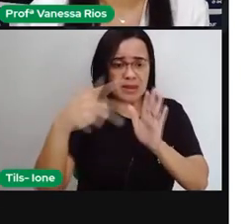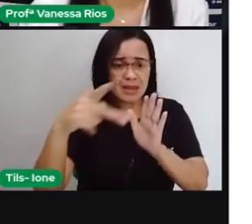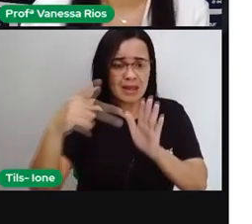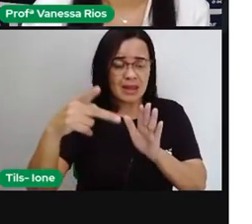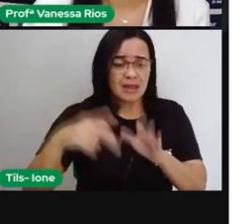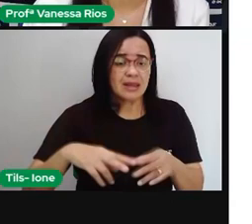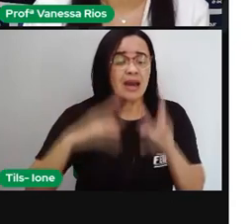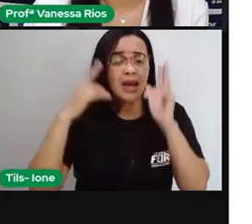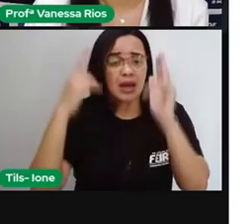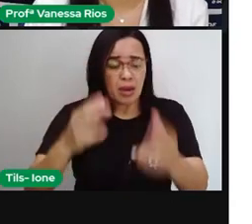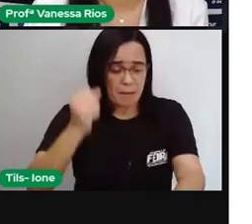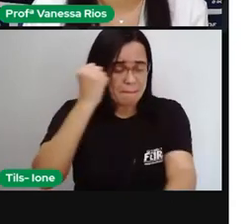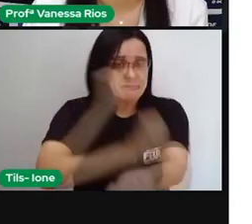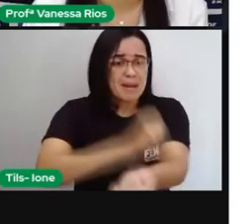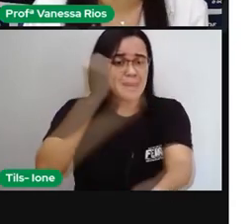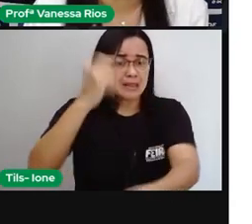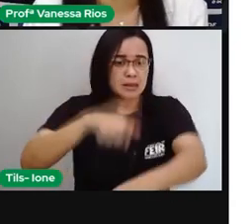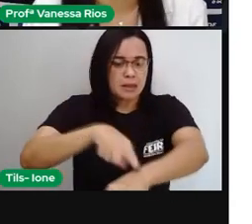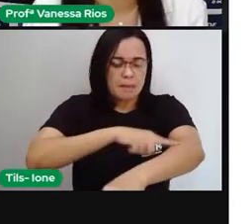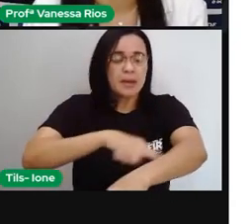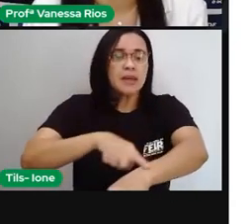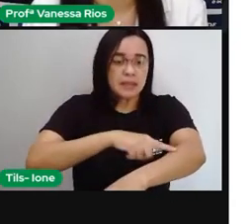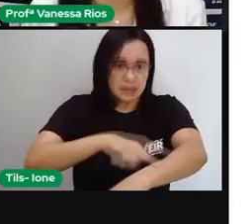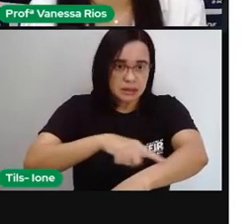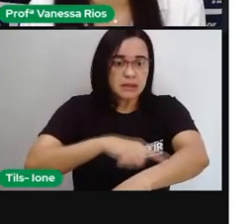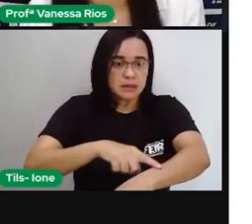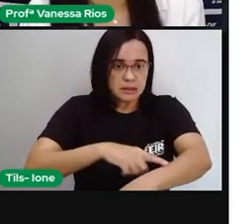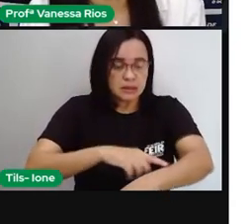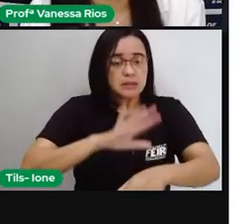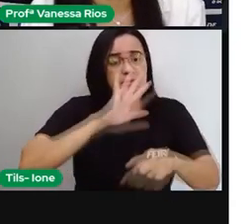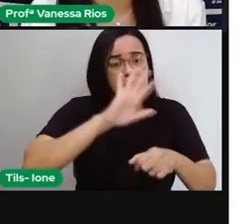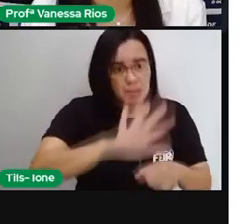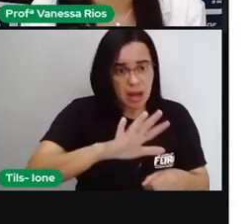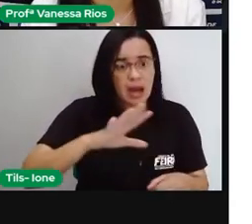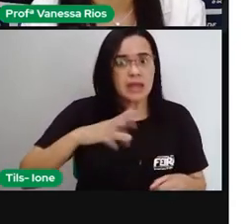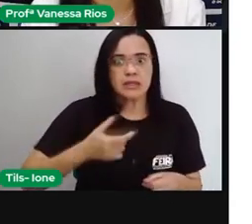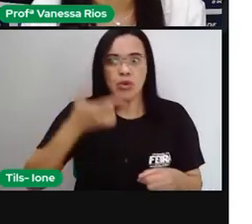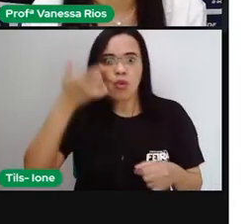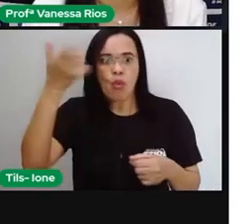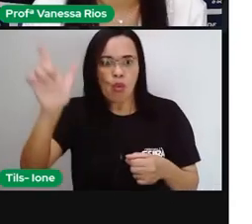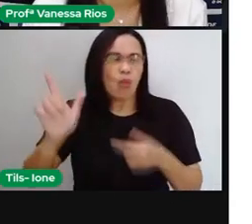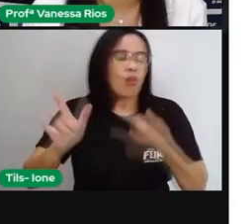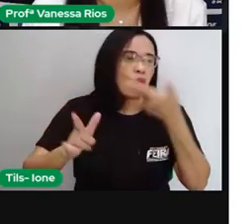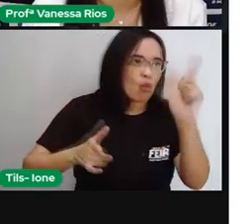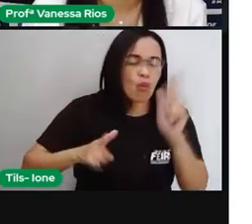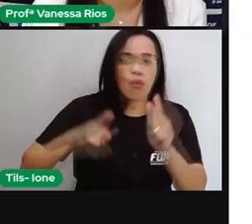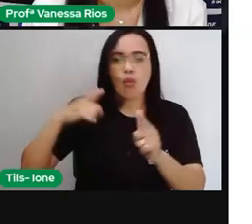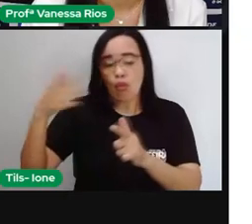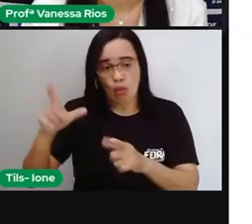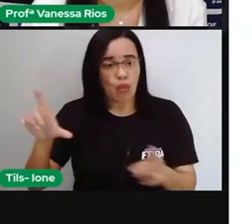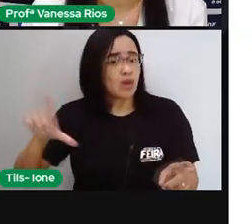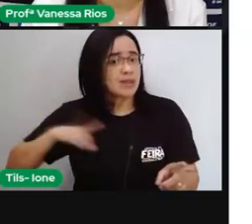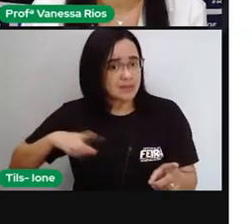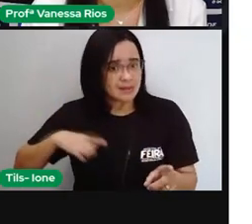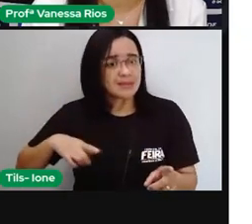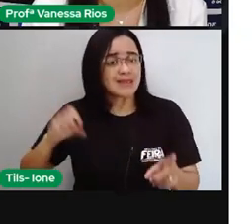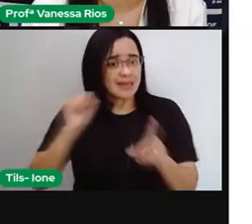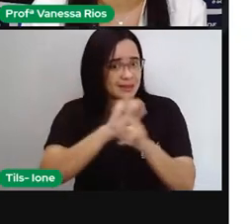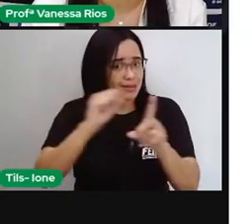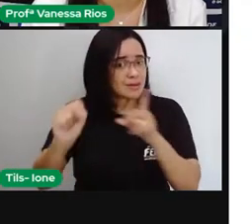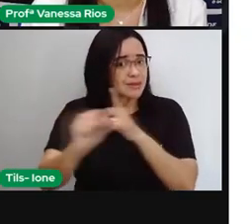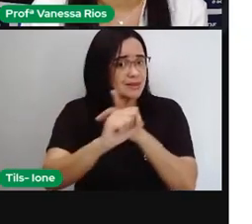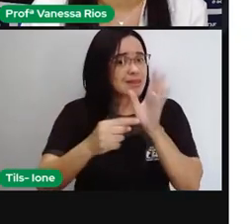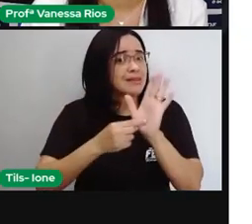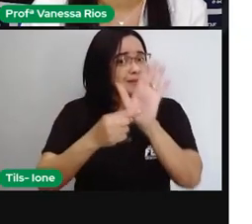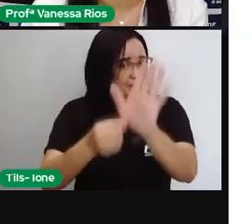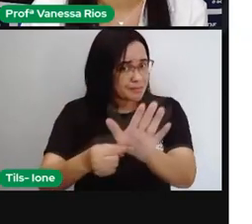que a discriminação, além do racismo, tem outras formas, né? Se apresenta em nossa sociedade de outras